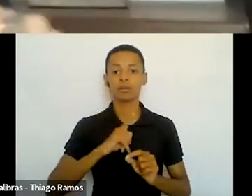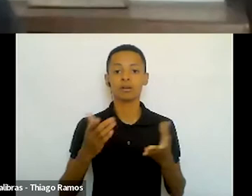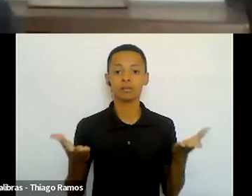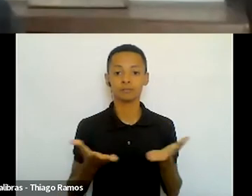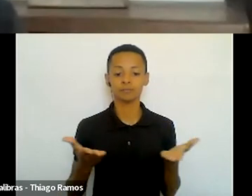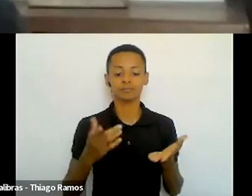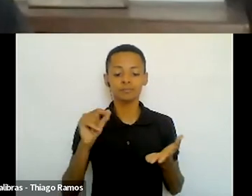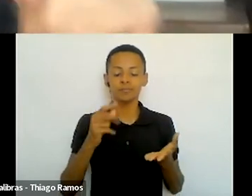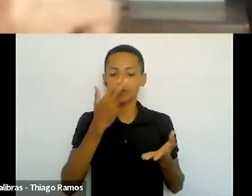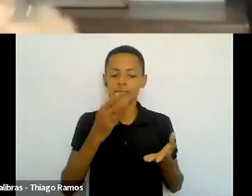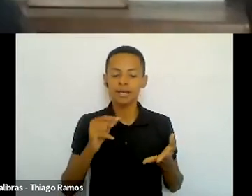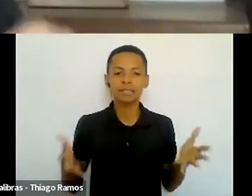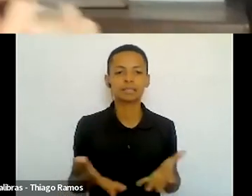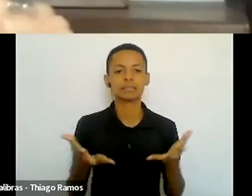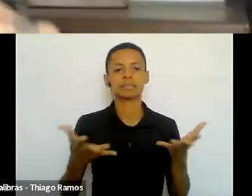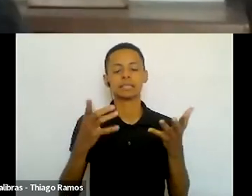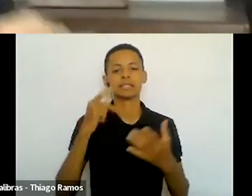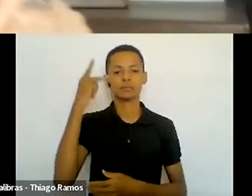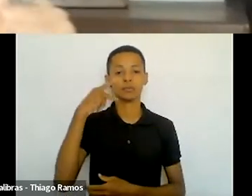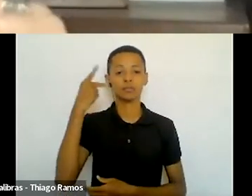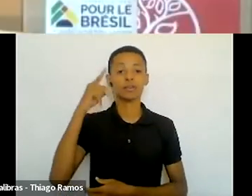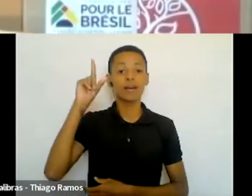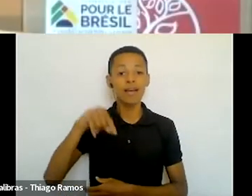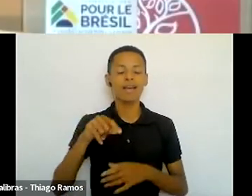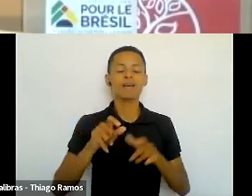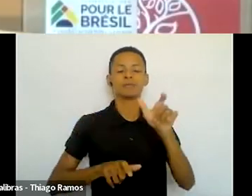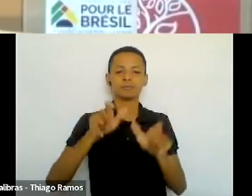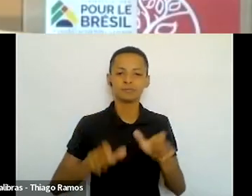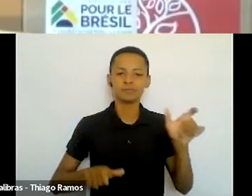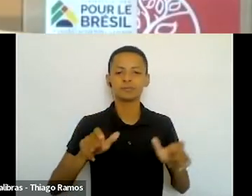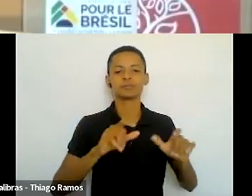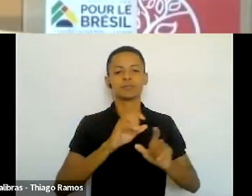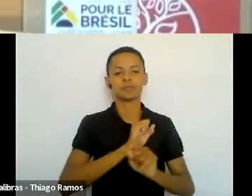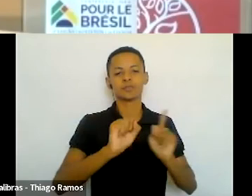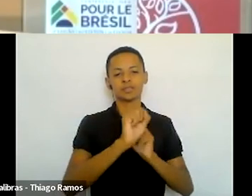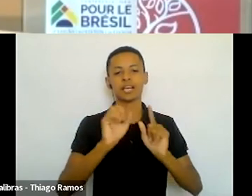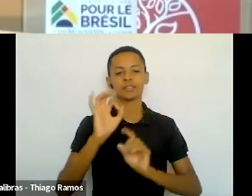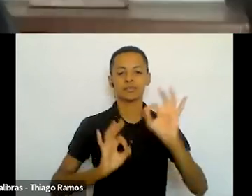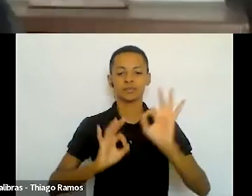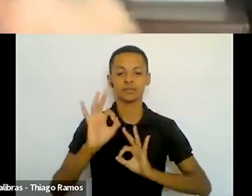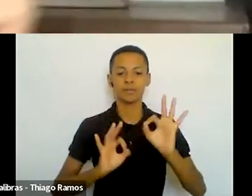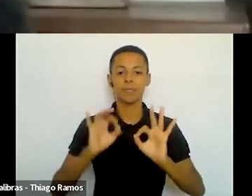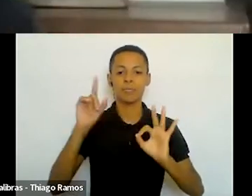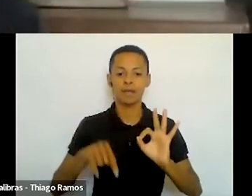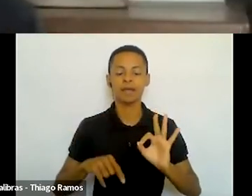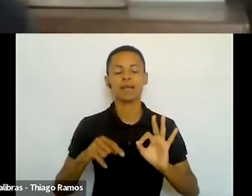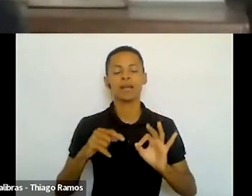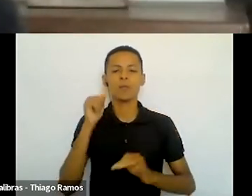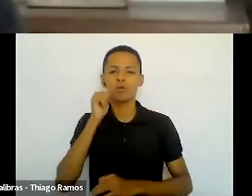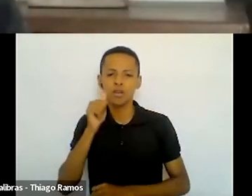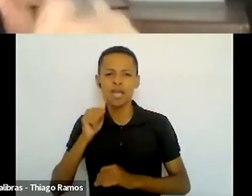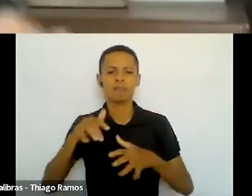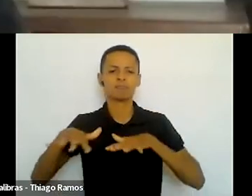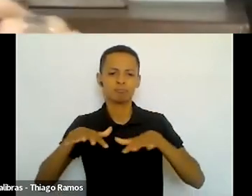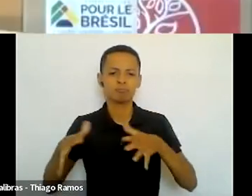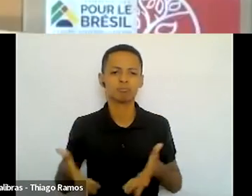fazendo incidência política, os movimentos civis, a sociedade civil organizada. O movimento de mulheres, o movimento negro,